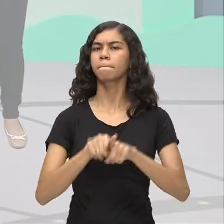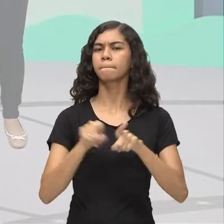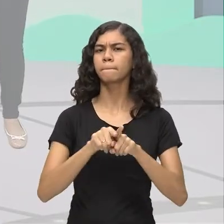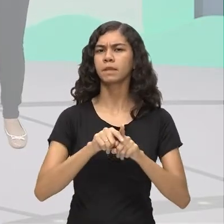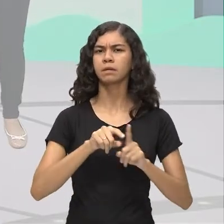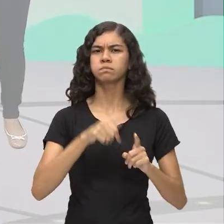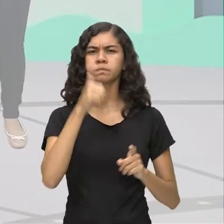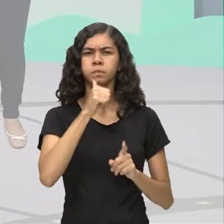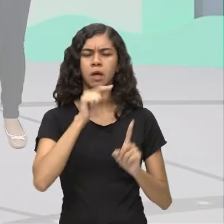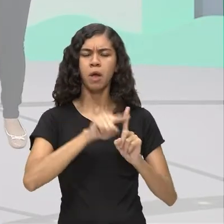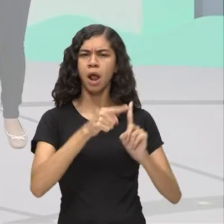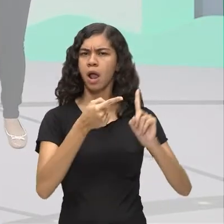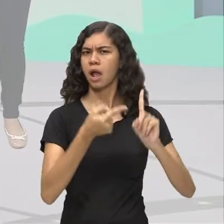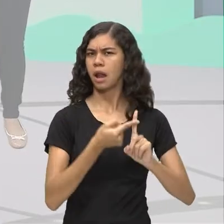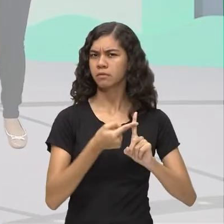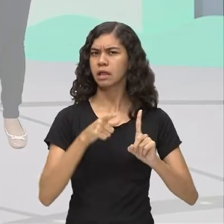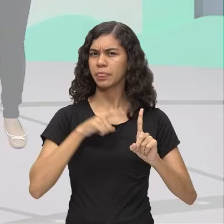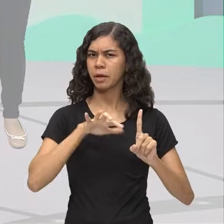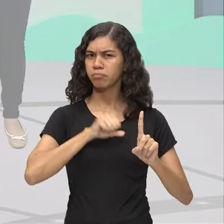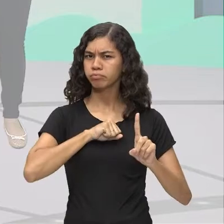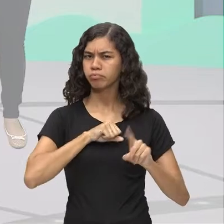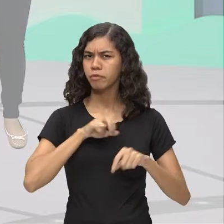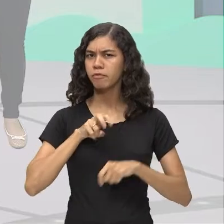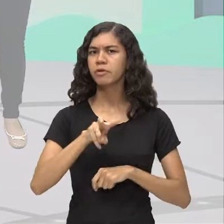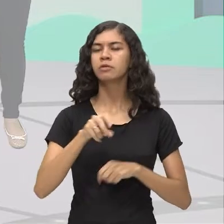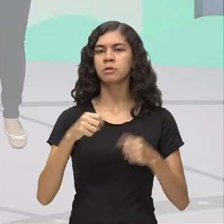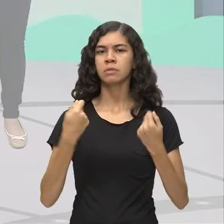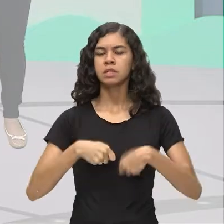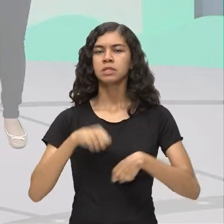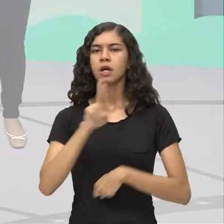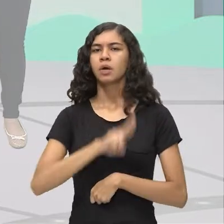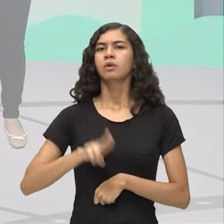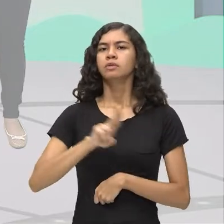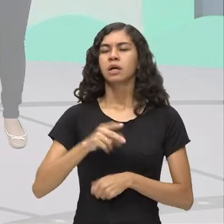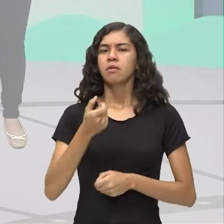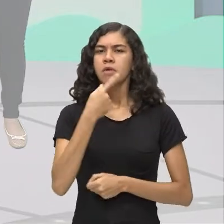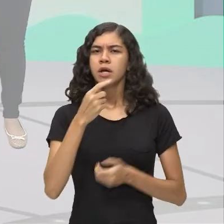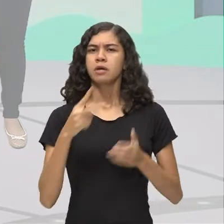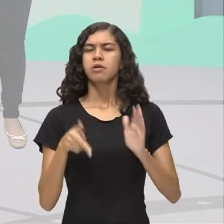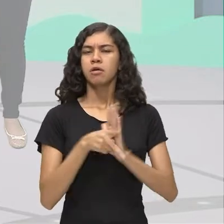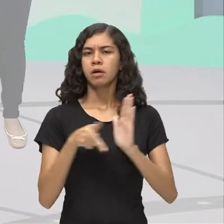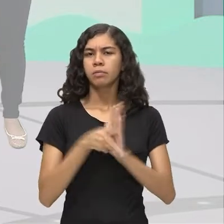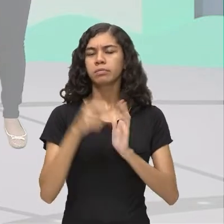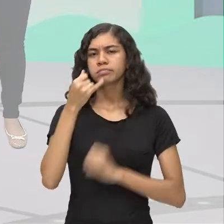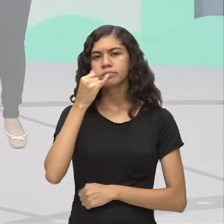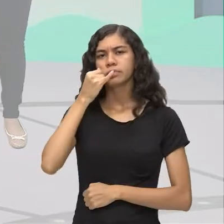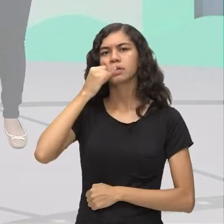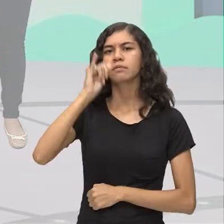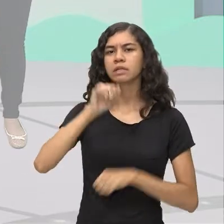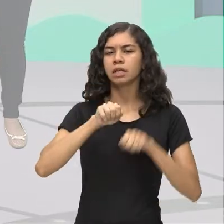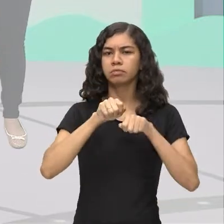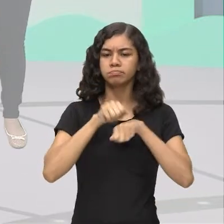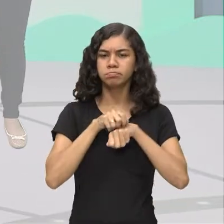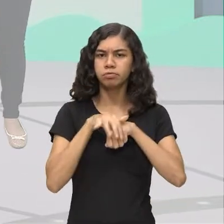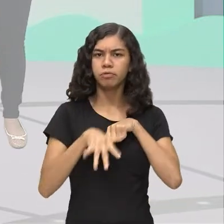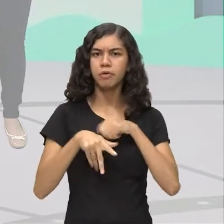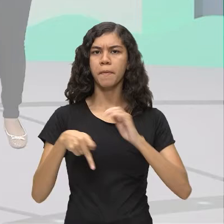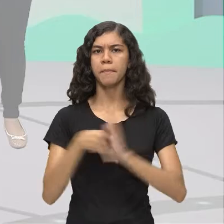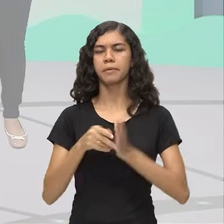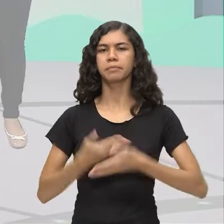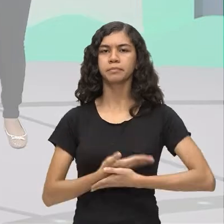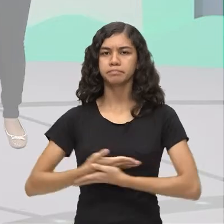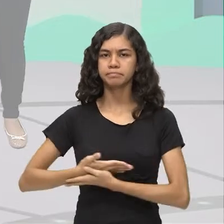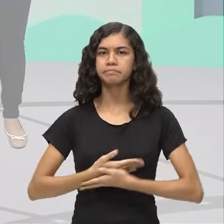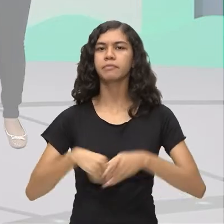pelo vírus, elas devem usar antirretrovirais durante a gestação para evitar a transmissão vertical da mãe para o bebê e